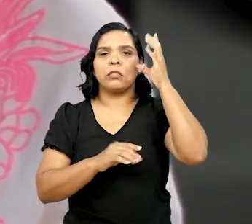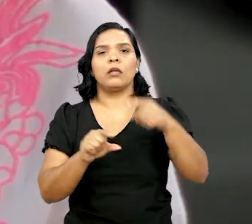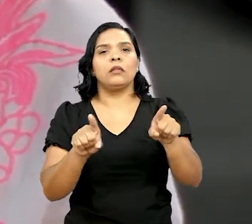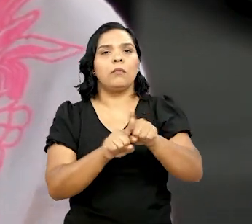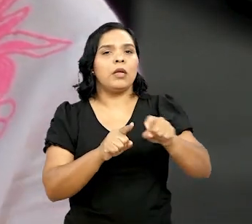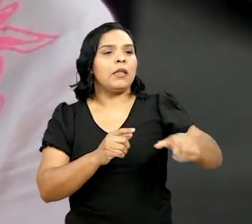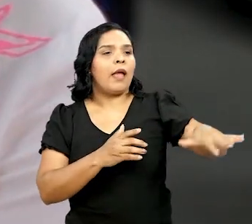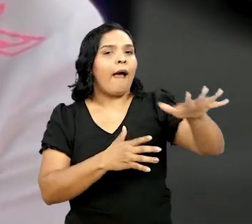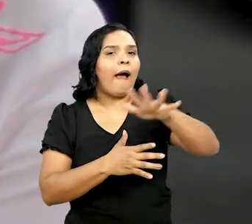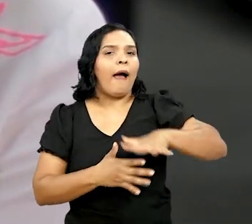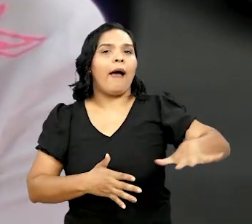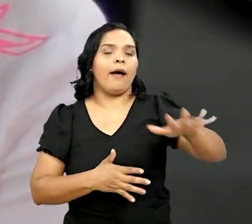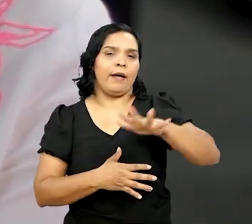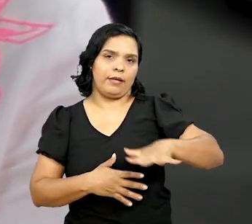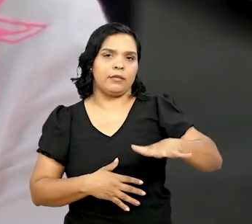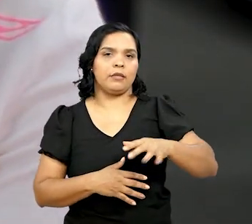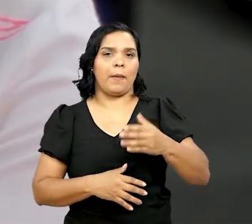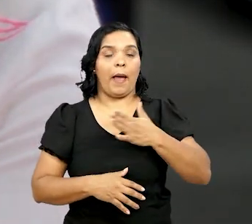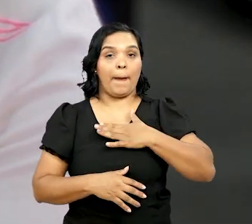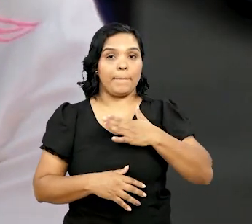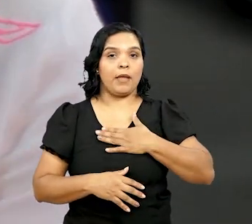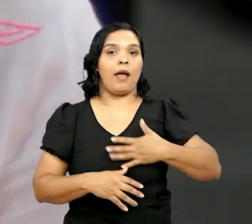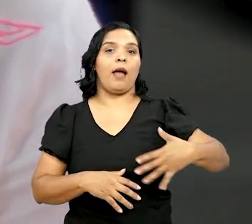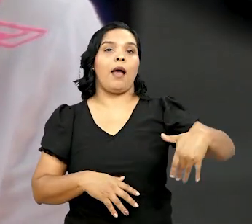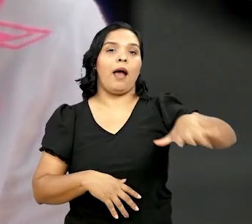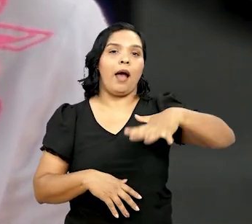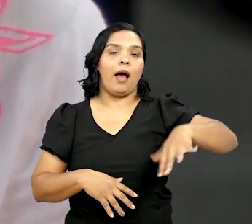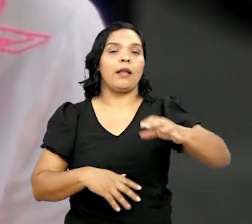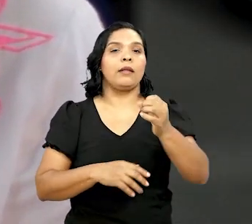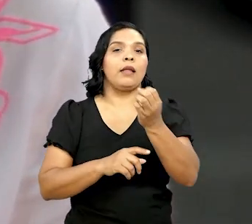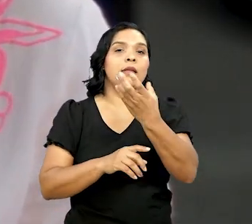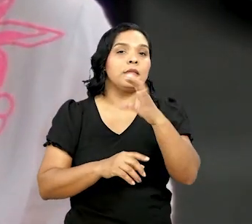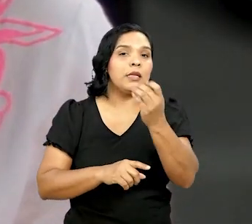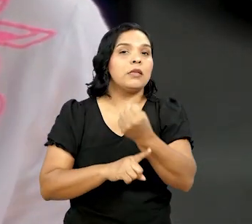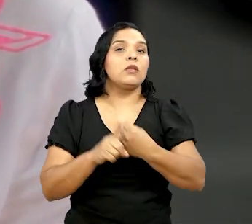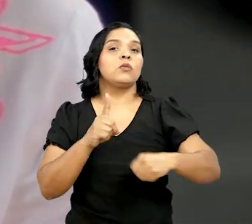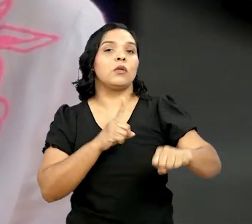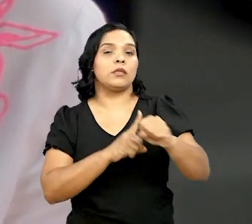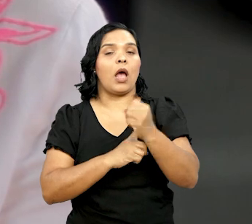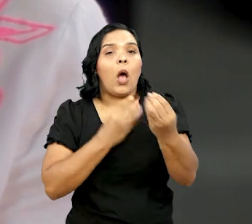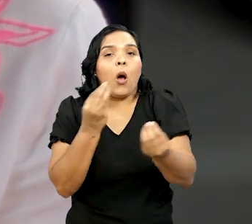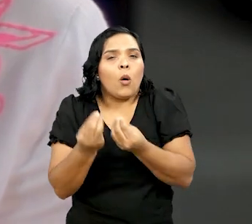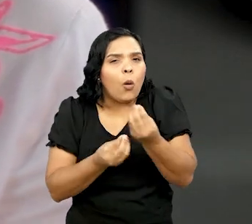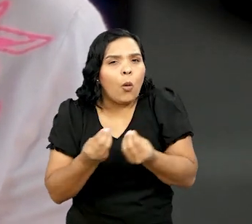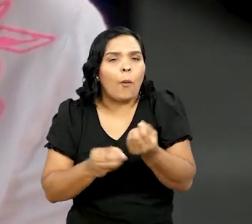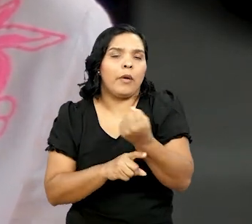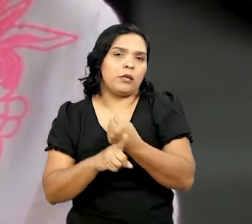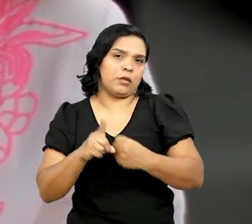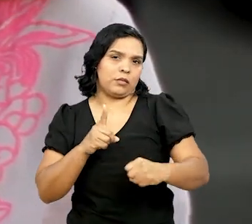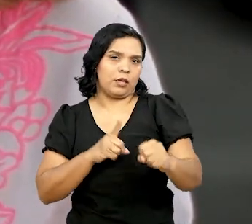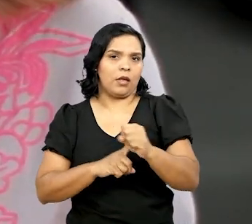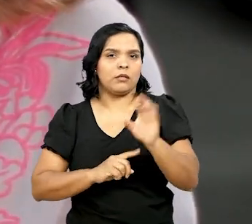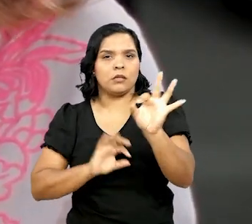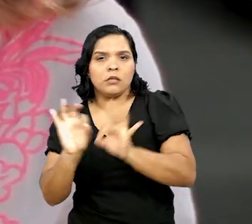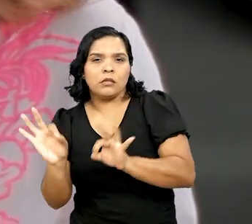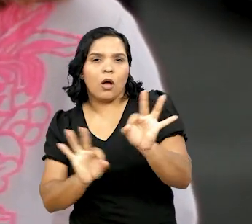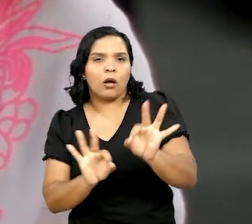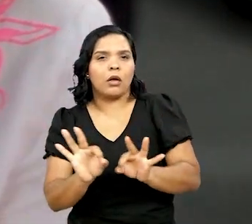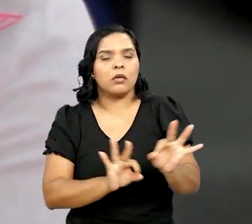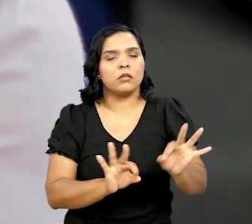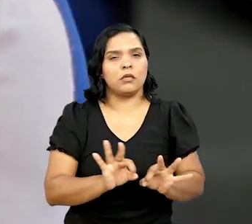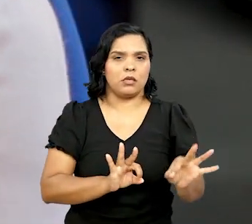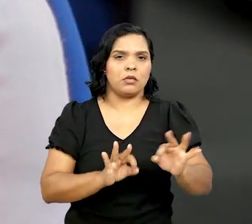ela tem as áreas. Então, nossa área, por exemplo, é a área das ciências sociais. Ou seja, como que a sociedade se